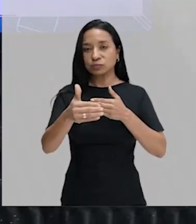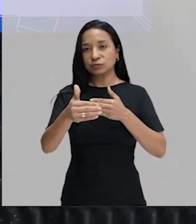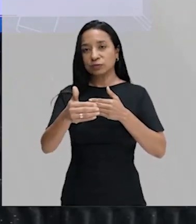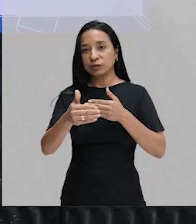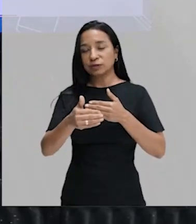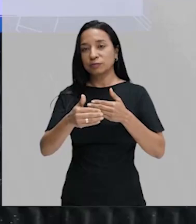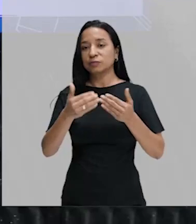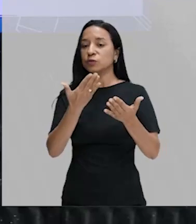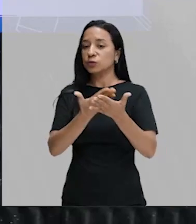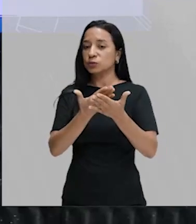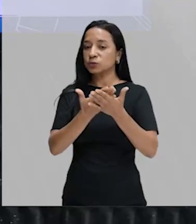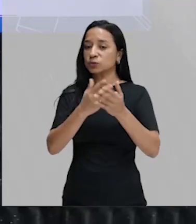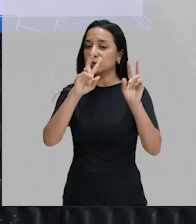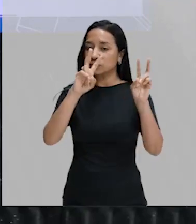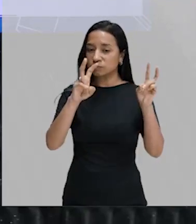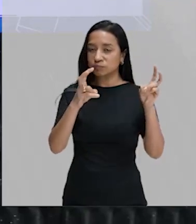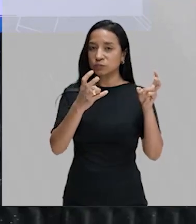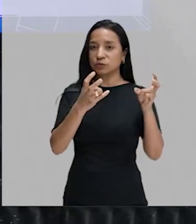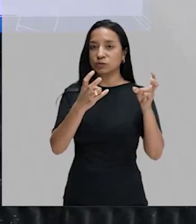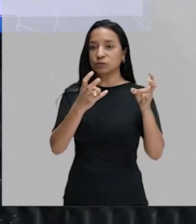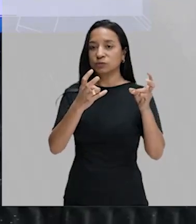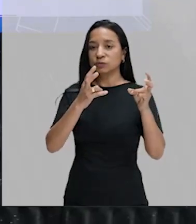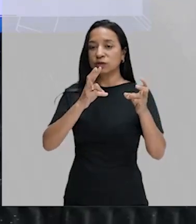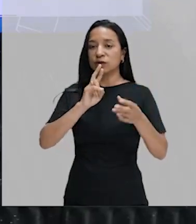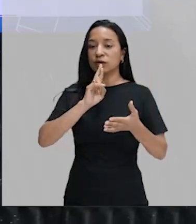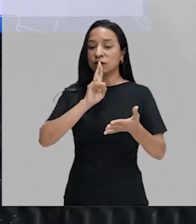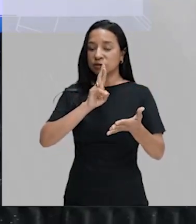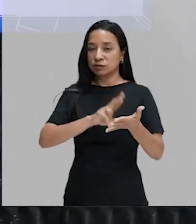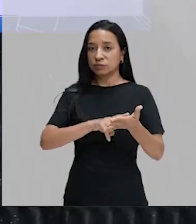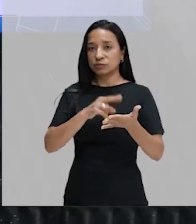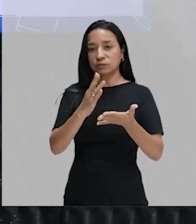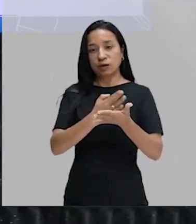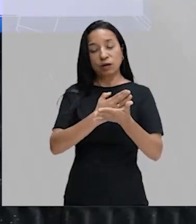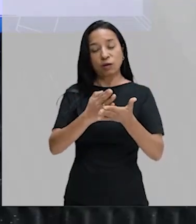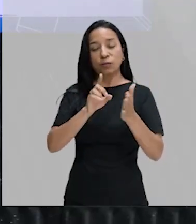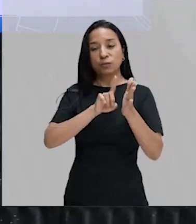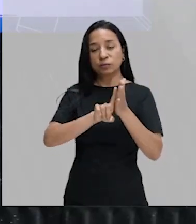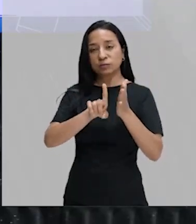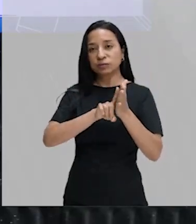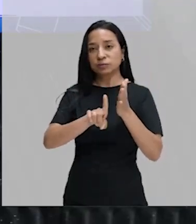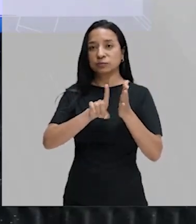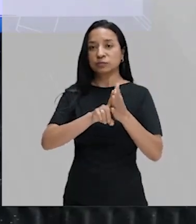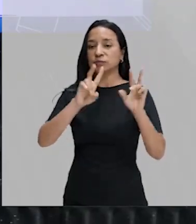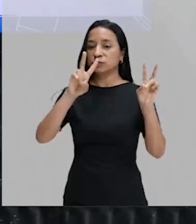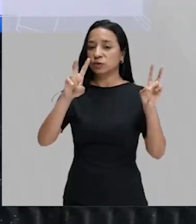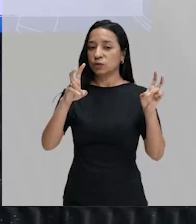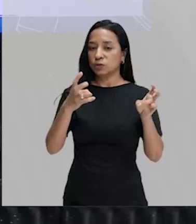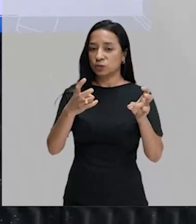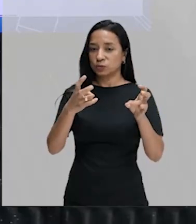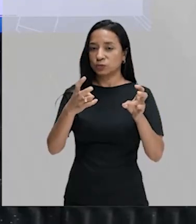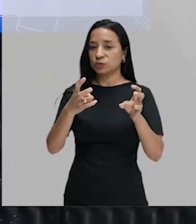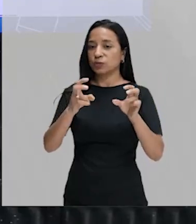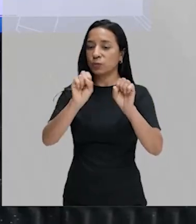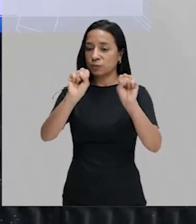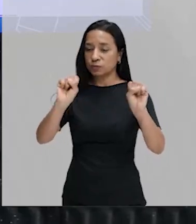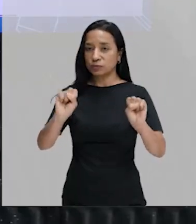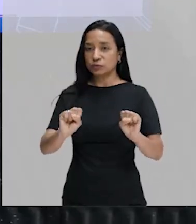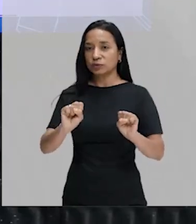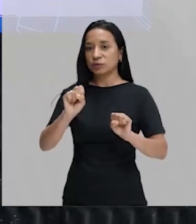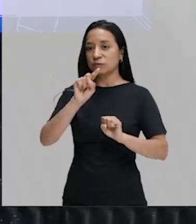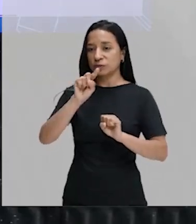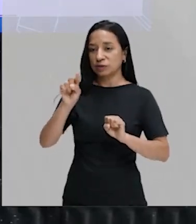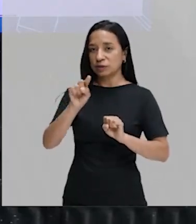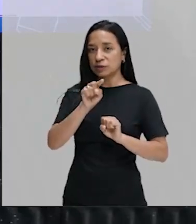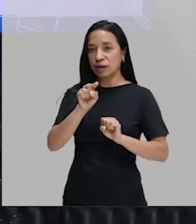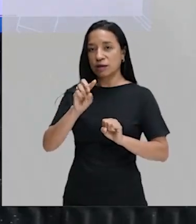E vamos trabalhar esse assunto agora respondendo alguns questionamentos, né, sobre sistema ZW. Então, olha só,